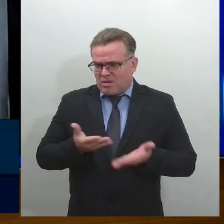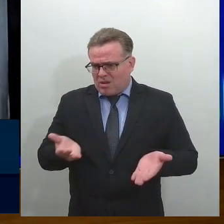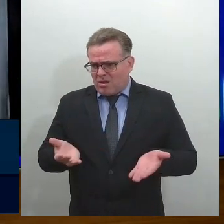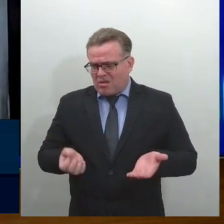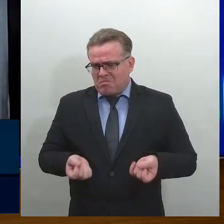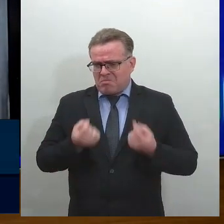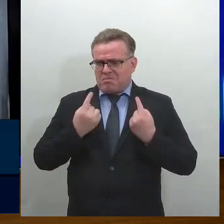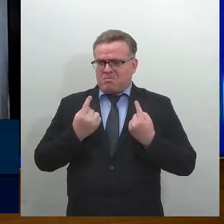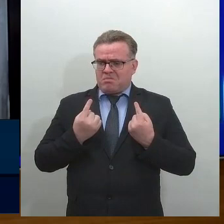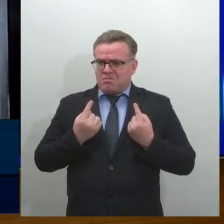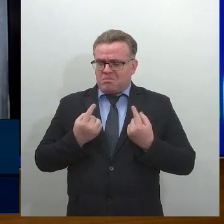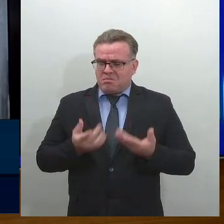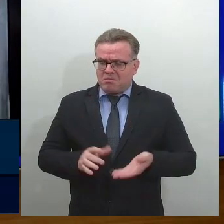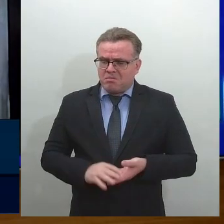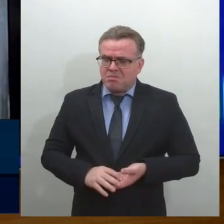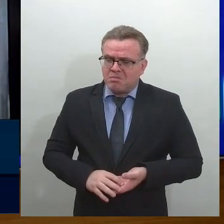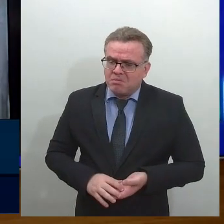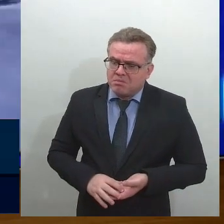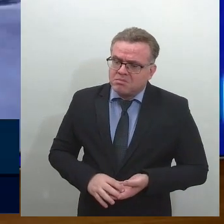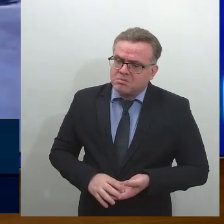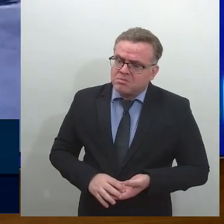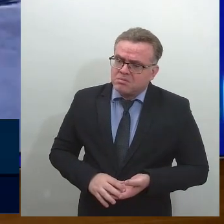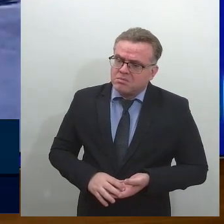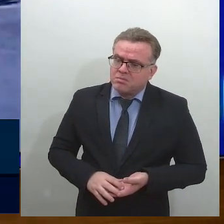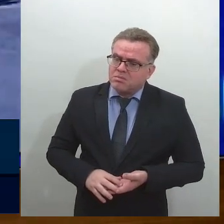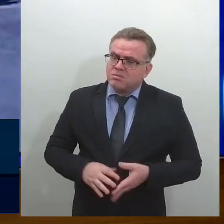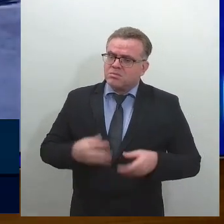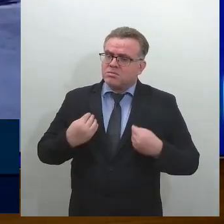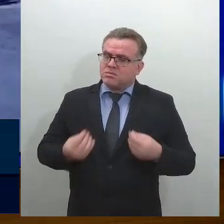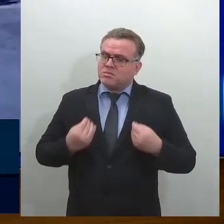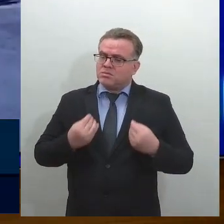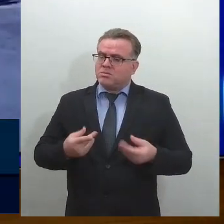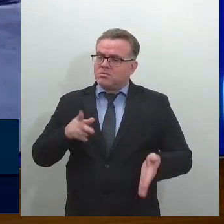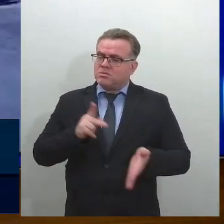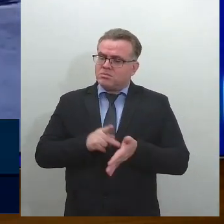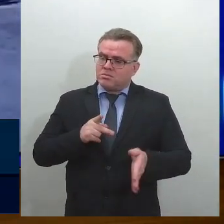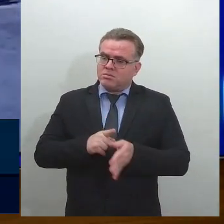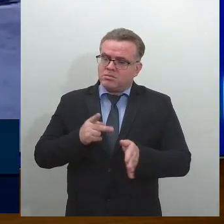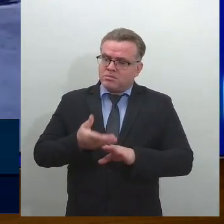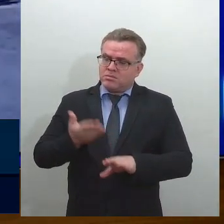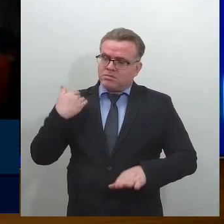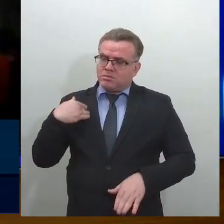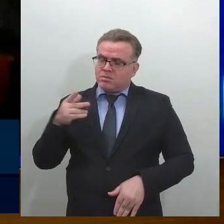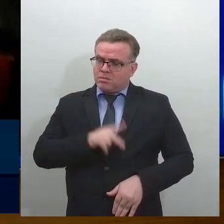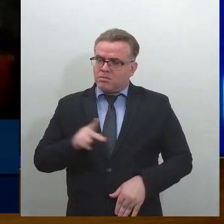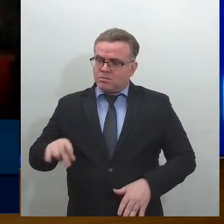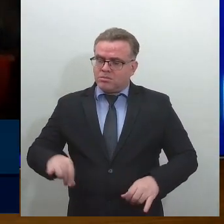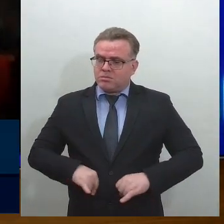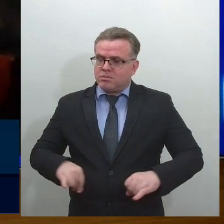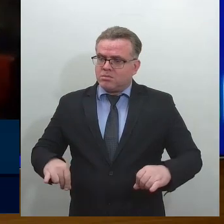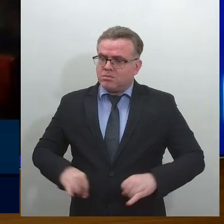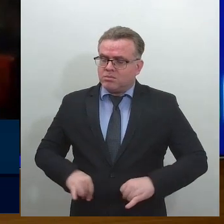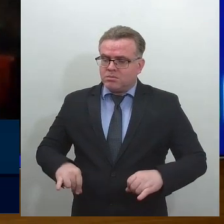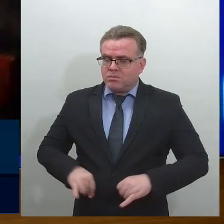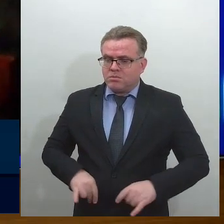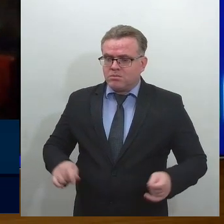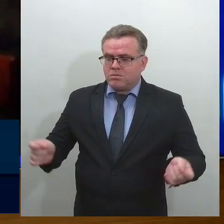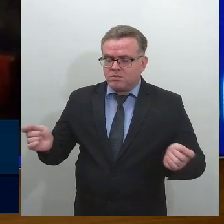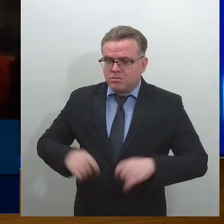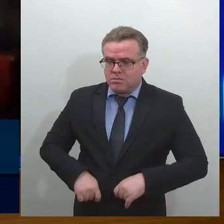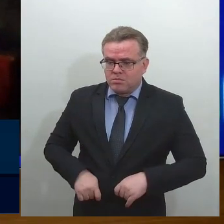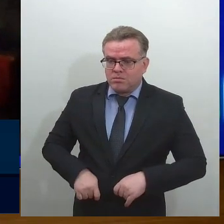Assim, essa era a realidade que os professores passavam para poder pagar um salário. Isso aí é dentro da